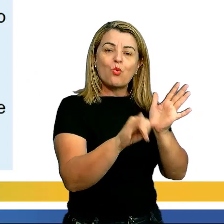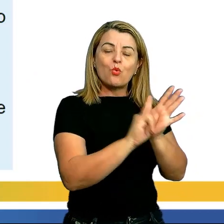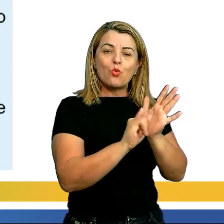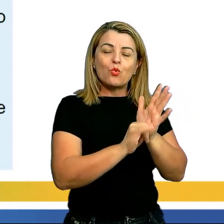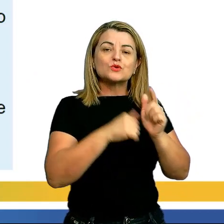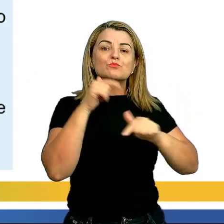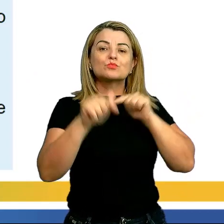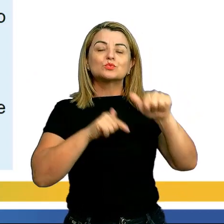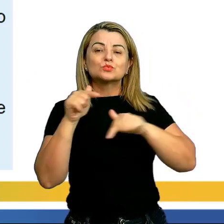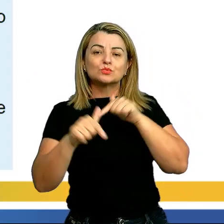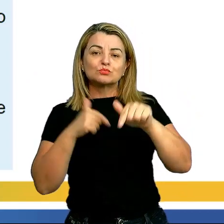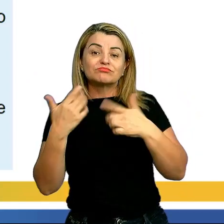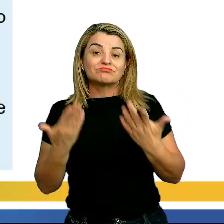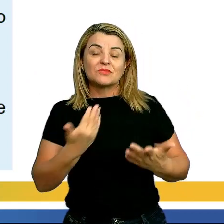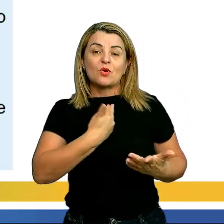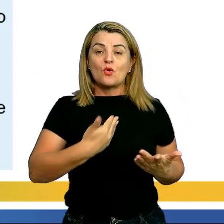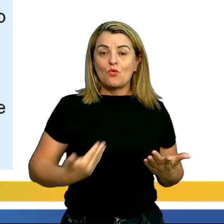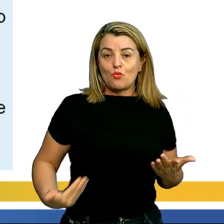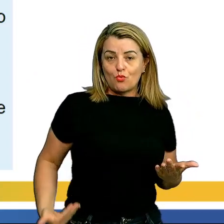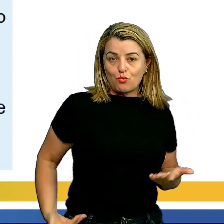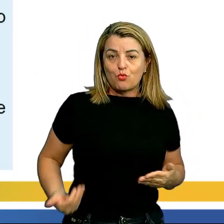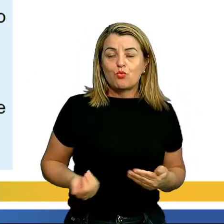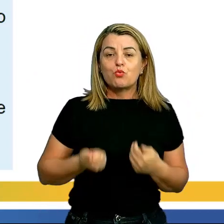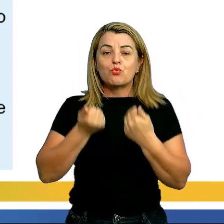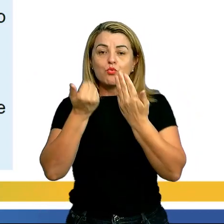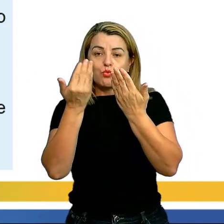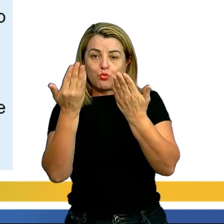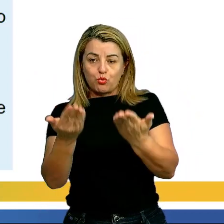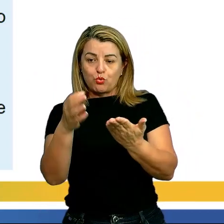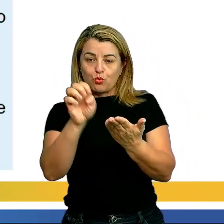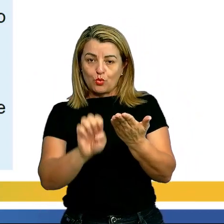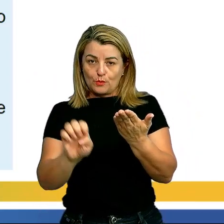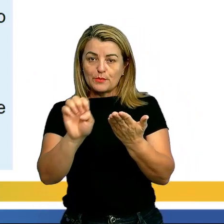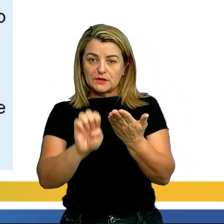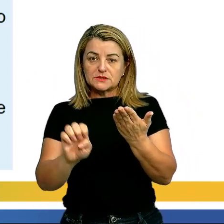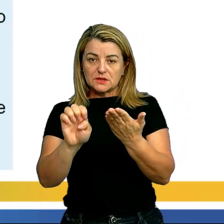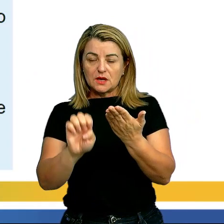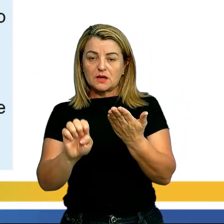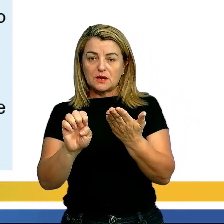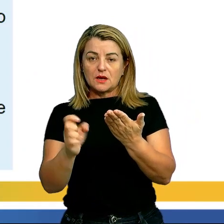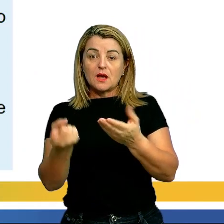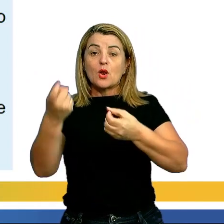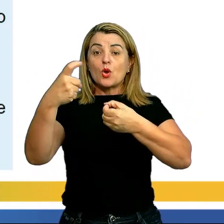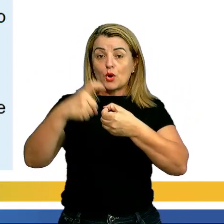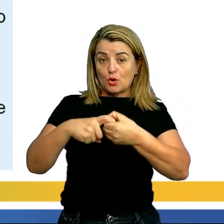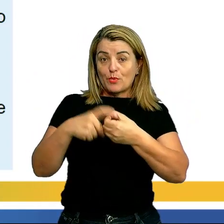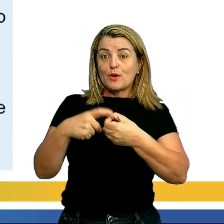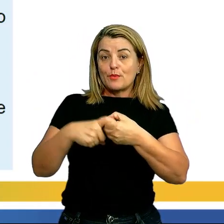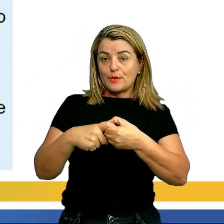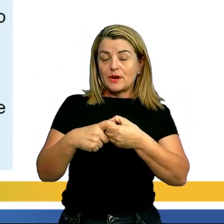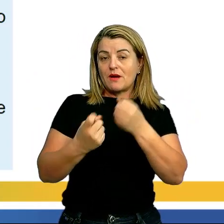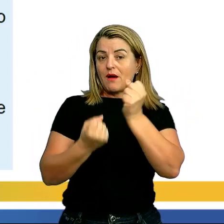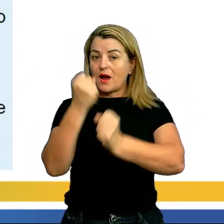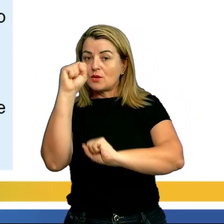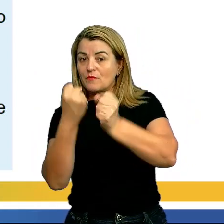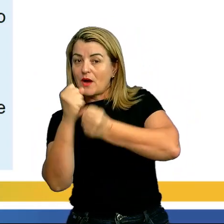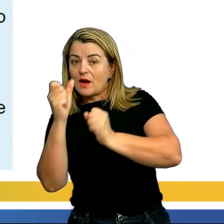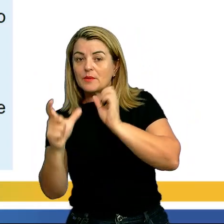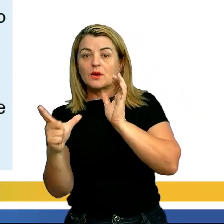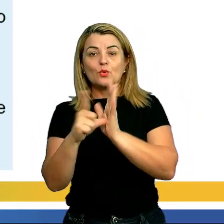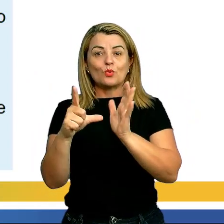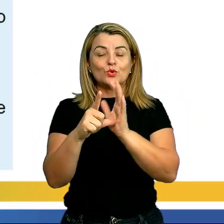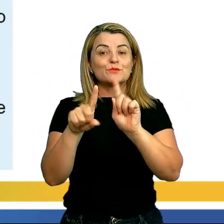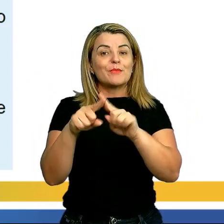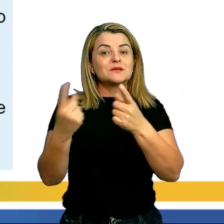seja, o governo ele oferece subsídios para um empresário, para ele recuperar suas fábricas, as suas lojas, mas